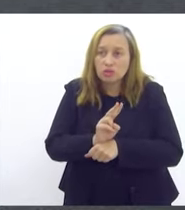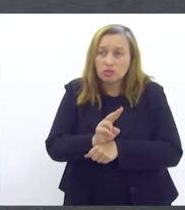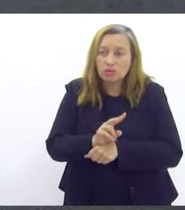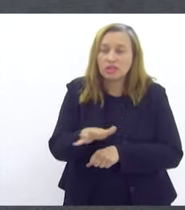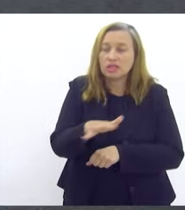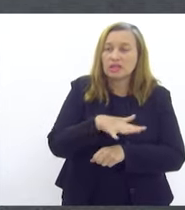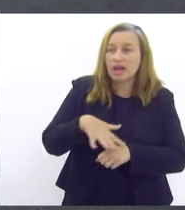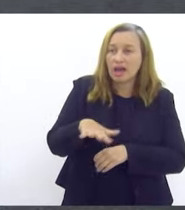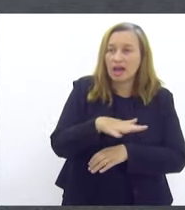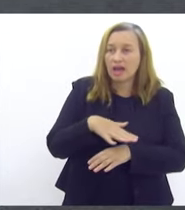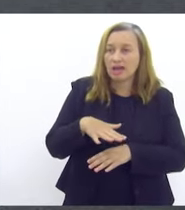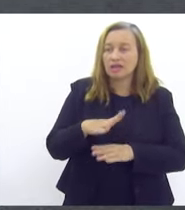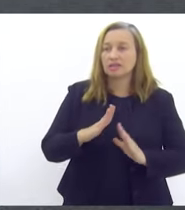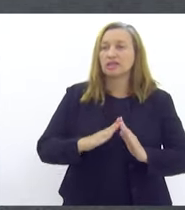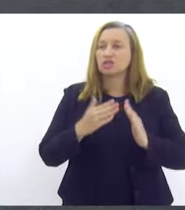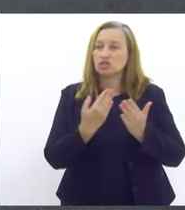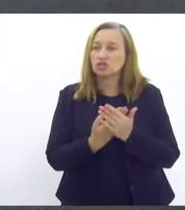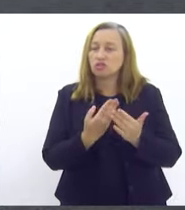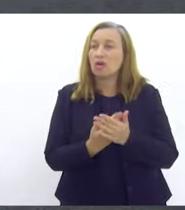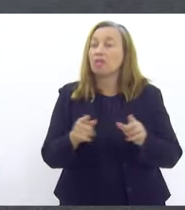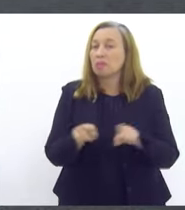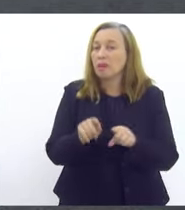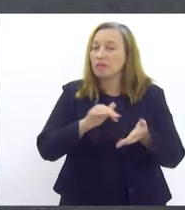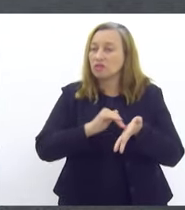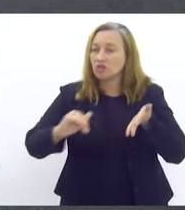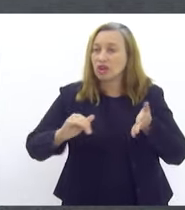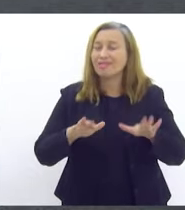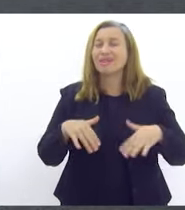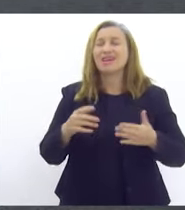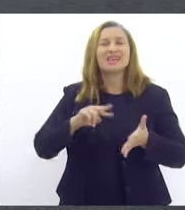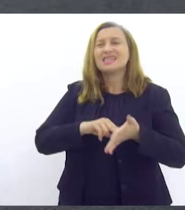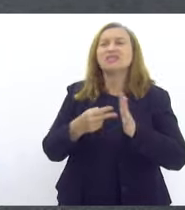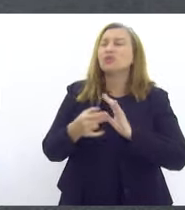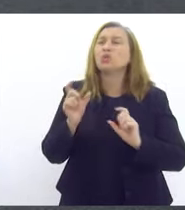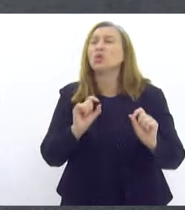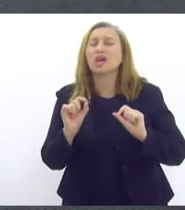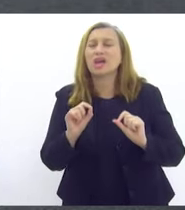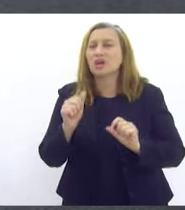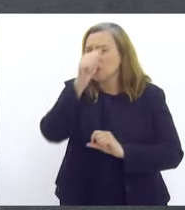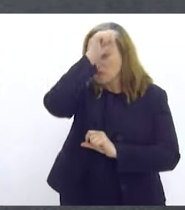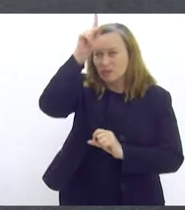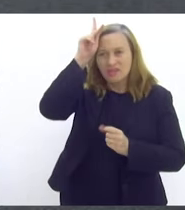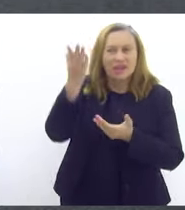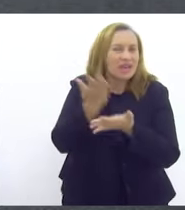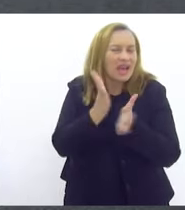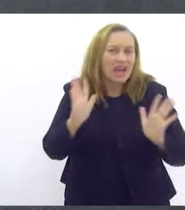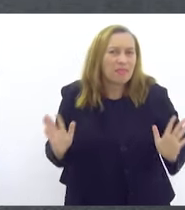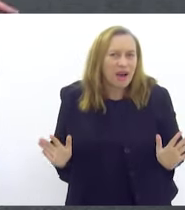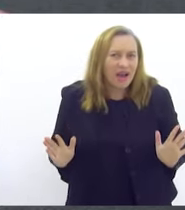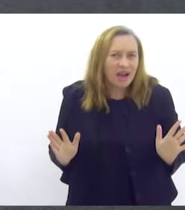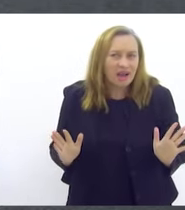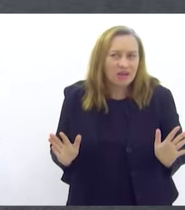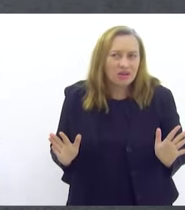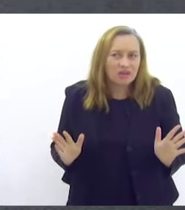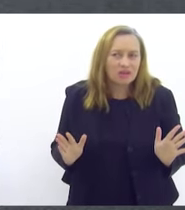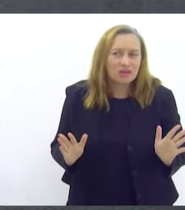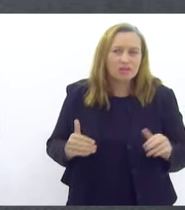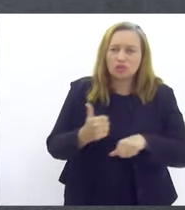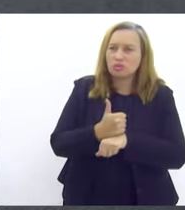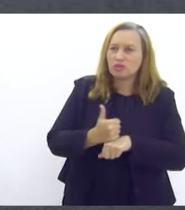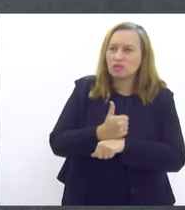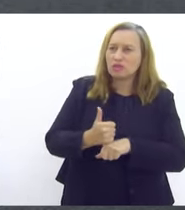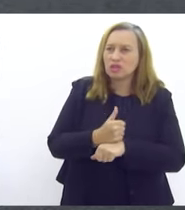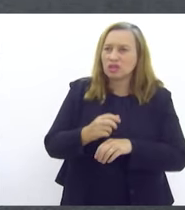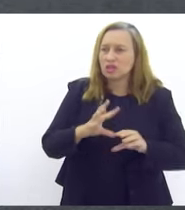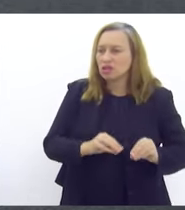Educação da cidade de Petrópolis, também foi extinto. Isso quer dizer o quê? Que o prefeito quer acabar com a carreira pública e colocar tudo na